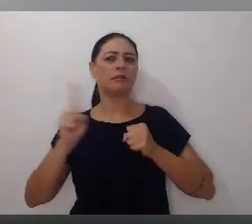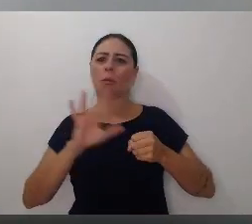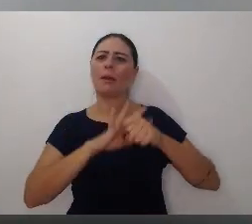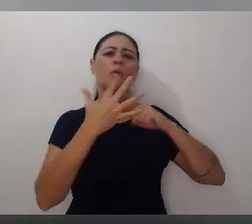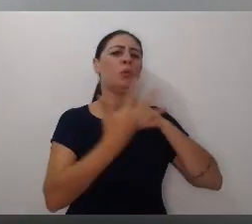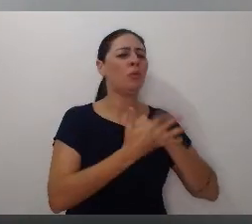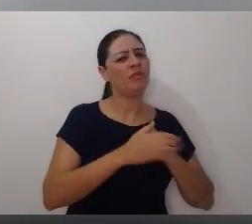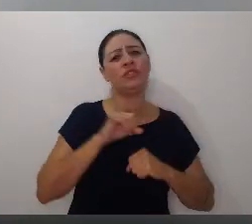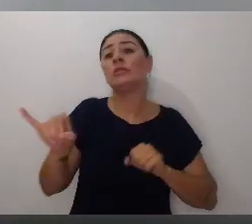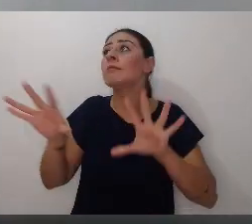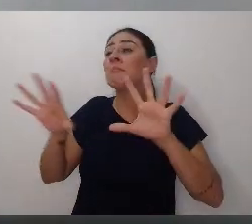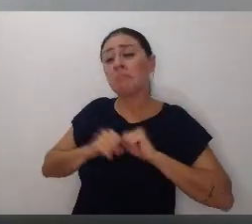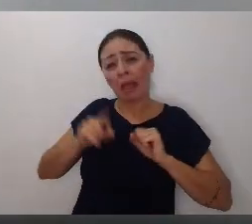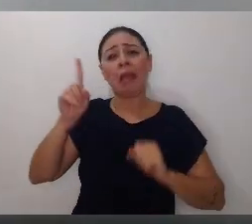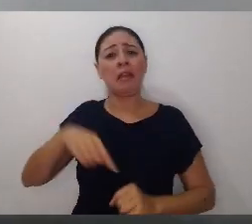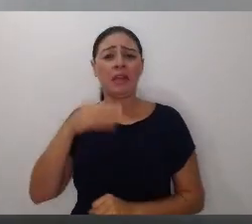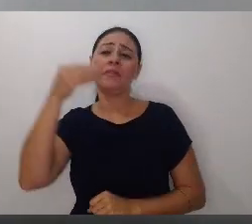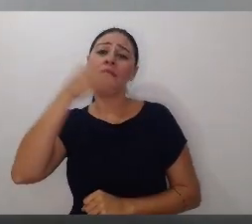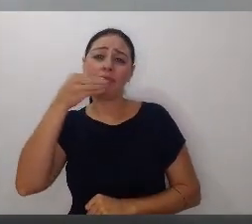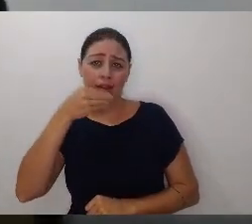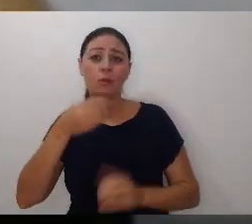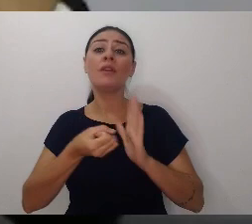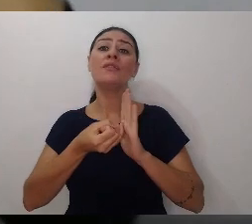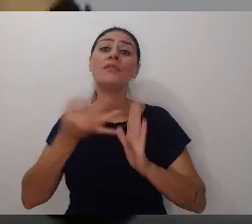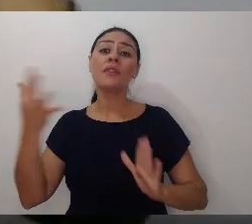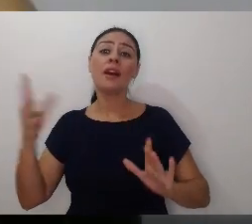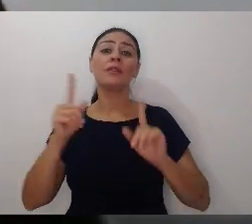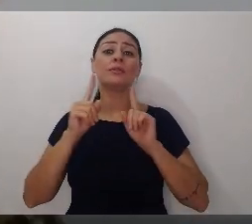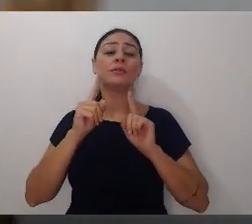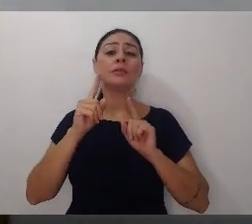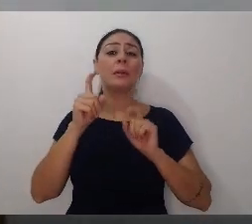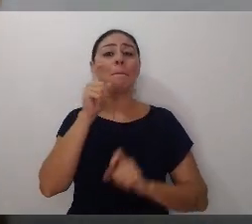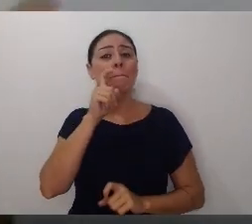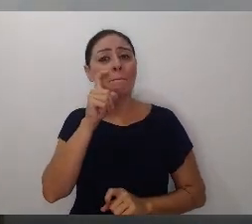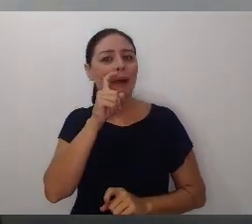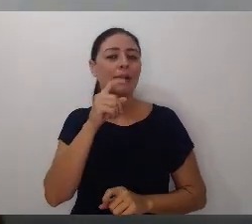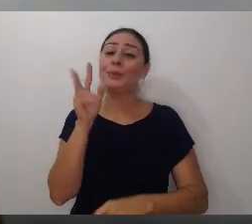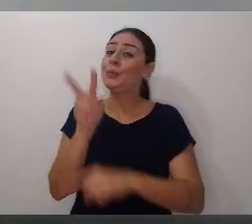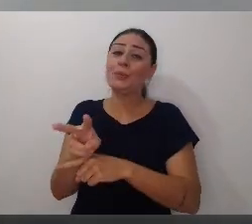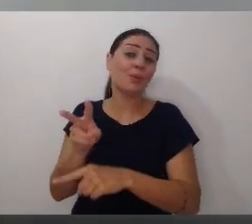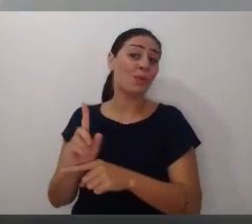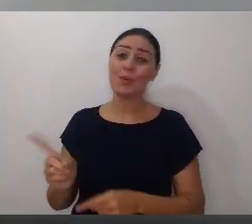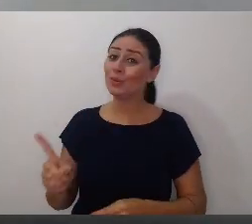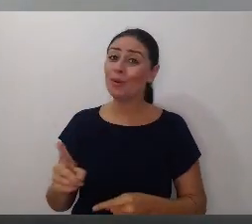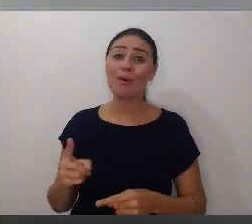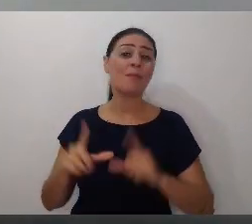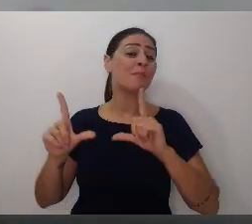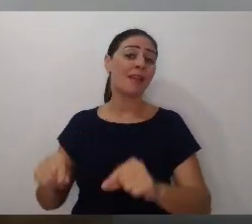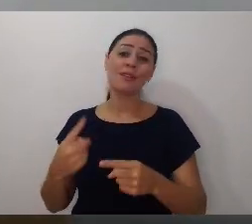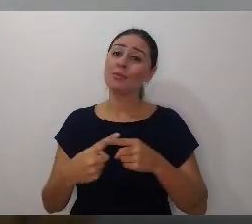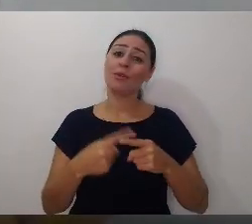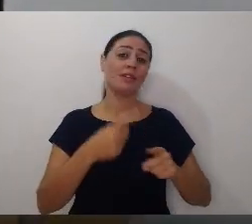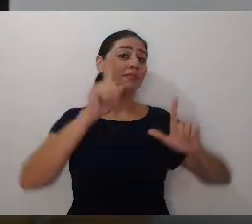crianças pequenas não pegavam Covid e, se pegavam, eram muito fraquinhos. Aí muitos pais negligenciaram alguns